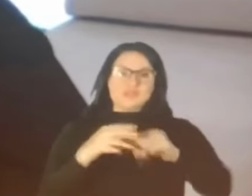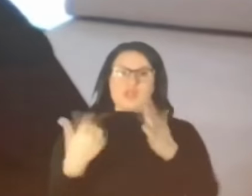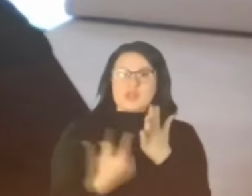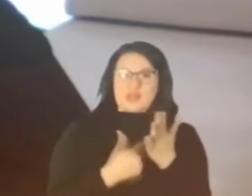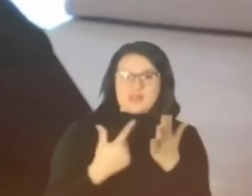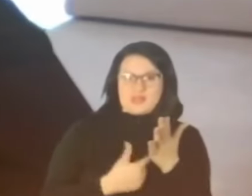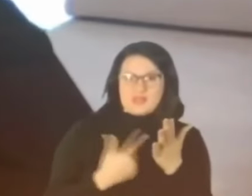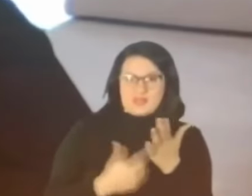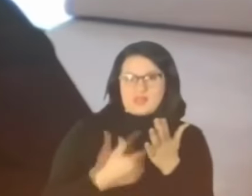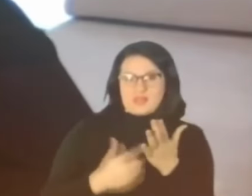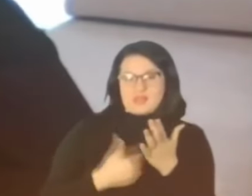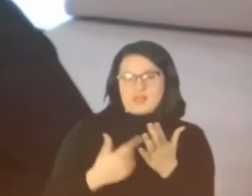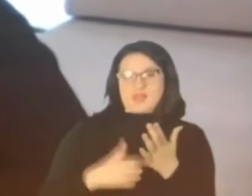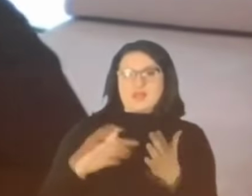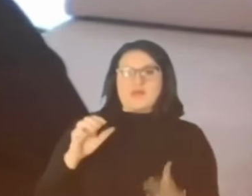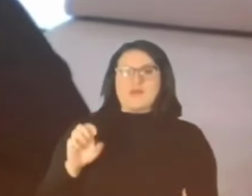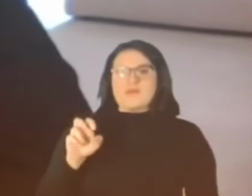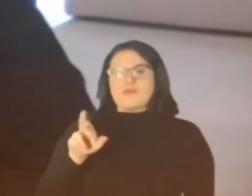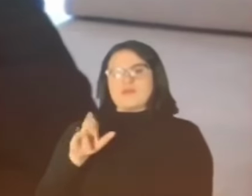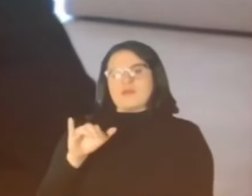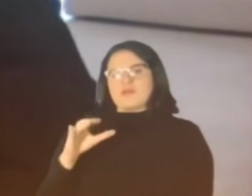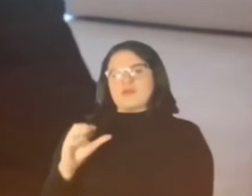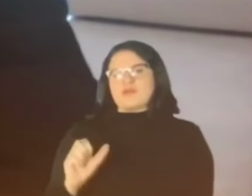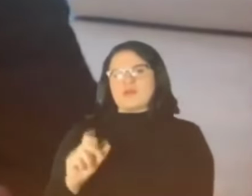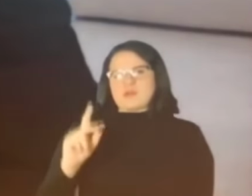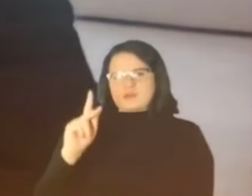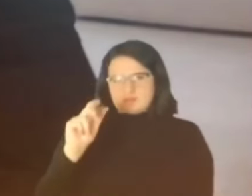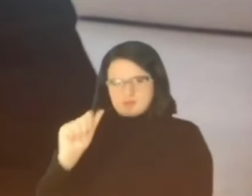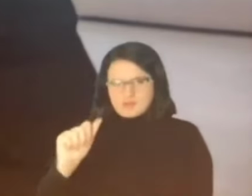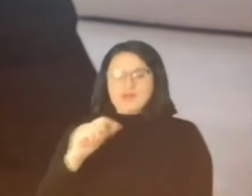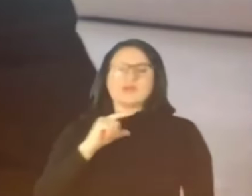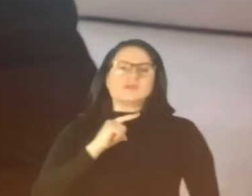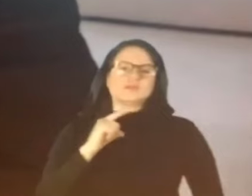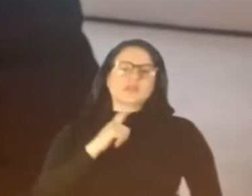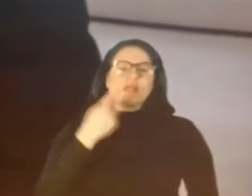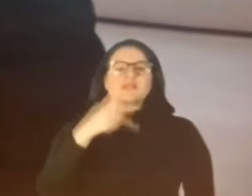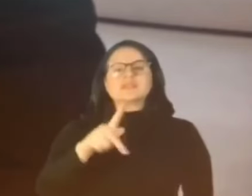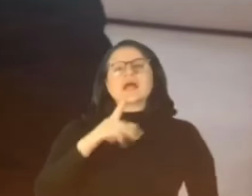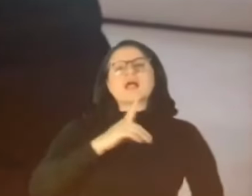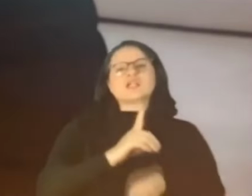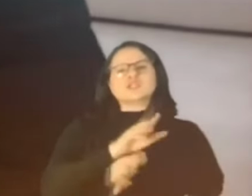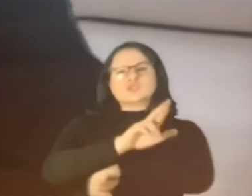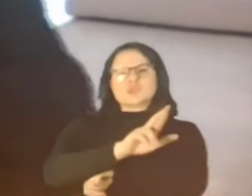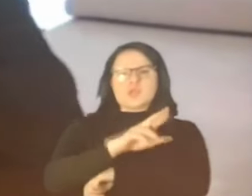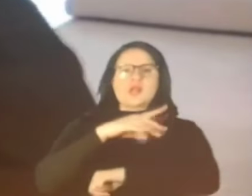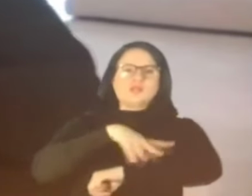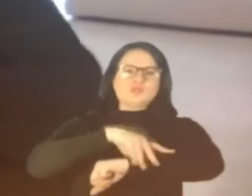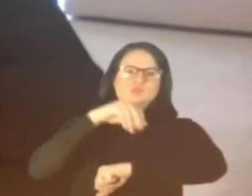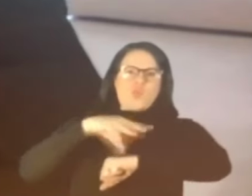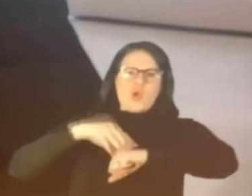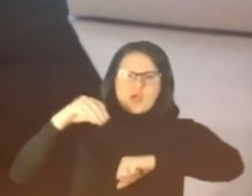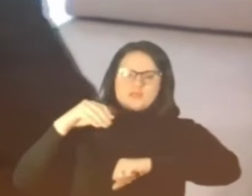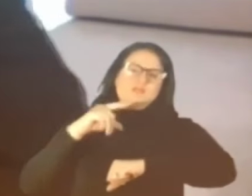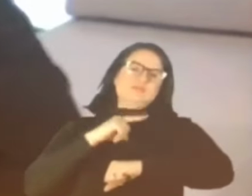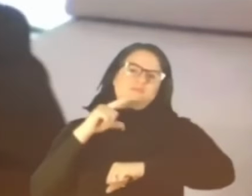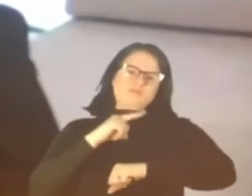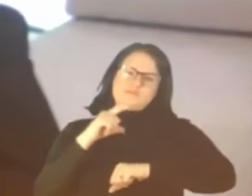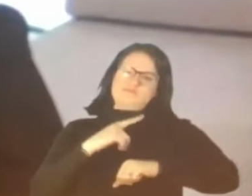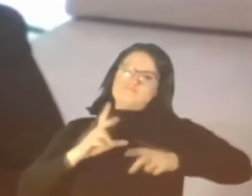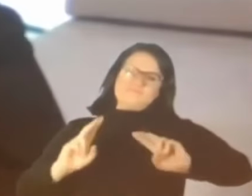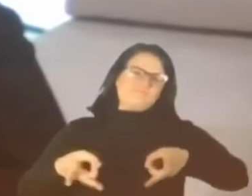In the Gap Between Legality and Legitimacy, quer dizer, que é a tese de doutorado dela na Suécia, que trata desse tema com bastante